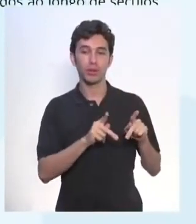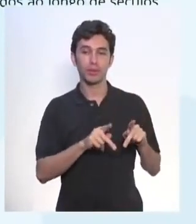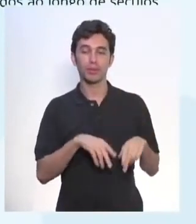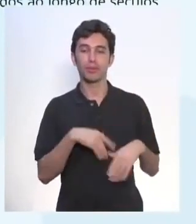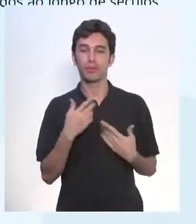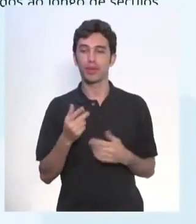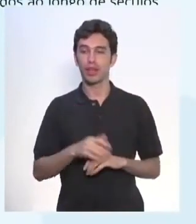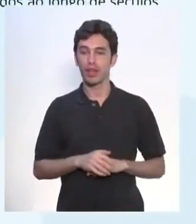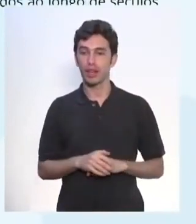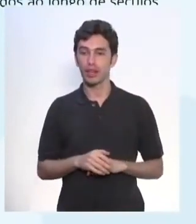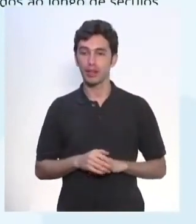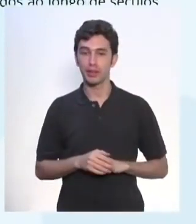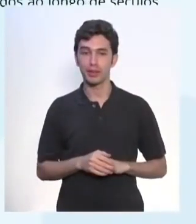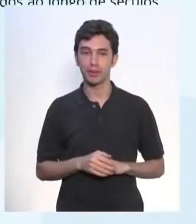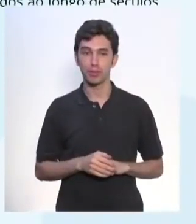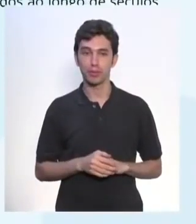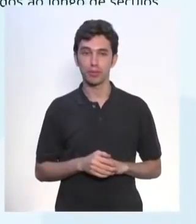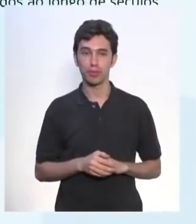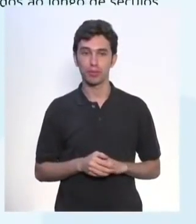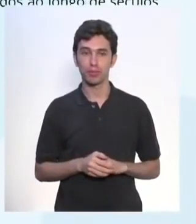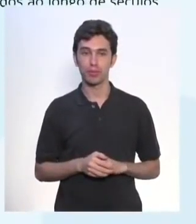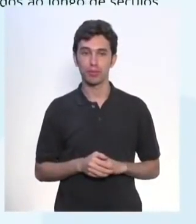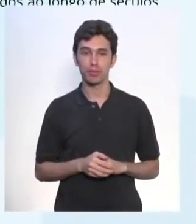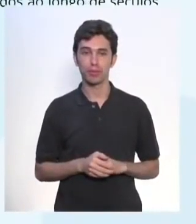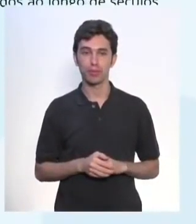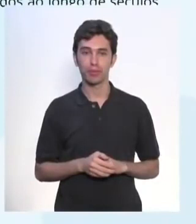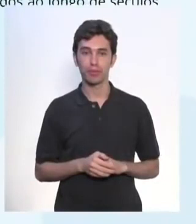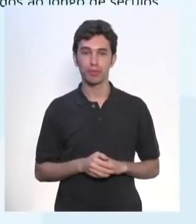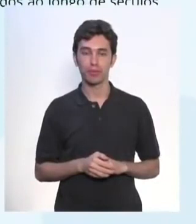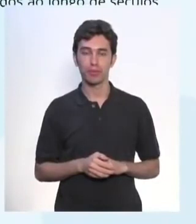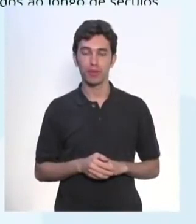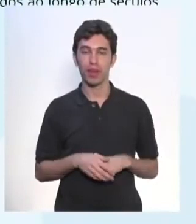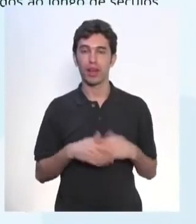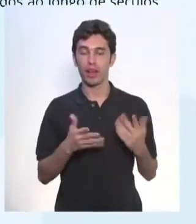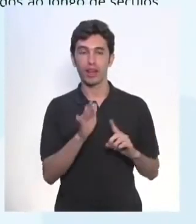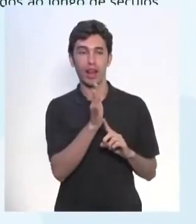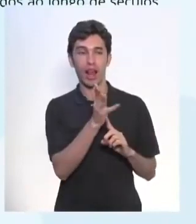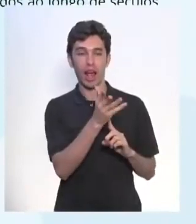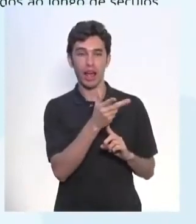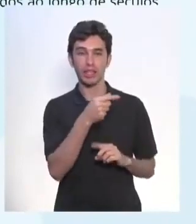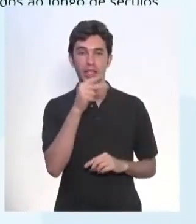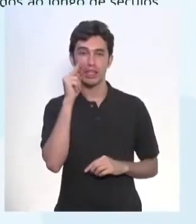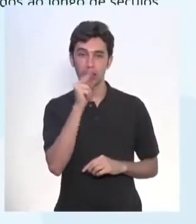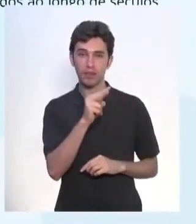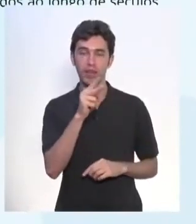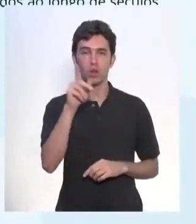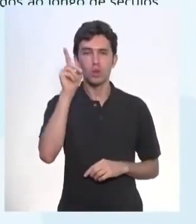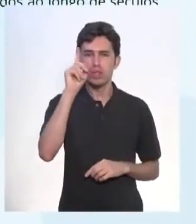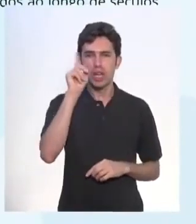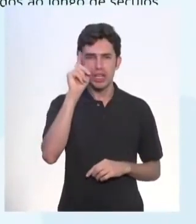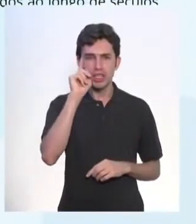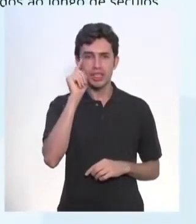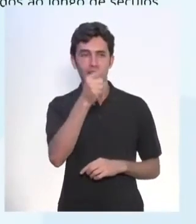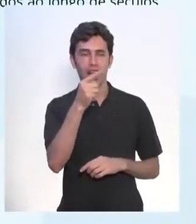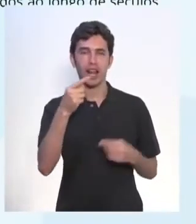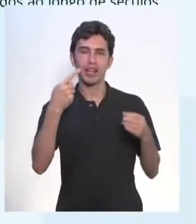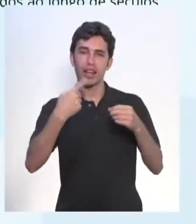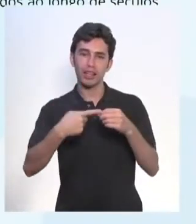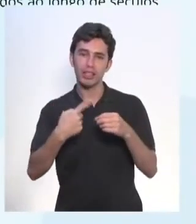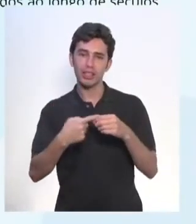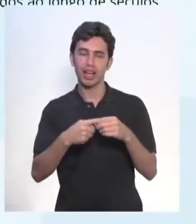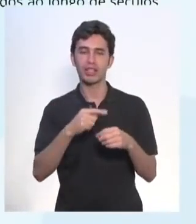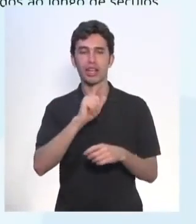Arte pública, gente, né? Ela é aquela arte, né, que a gente vê no cotidiano das cidades. Ou seja, é justamente a escultura,